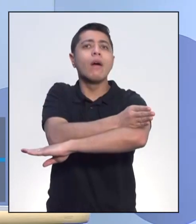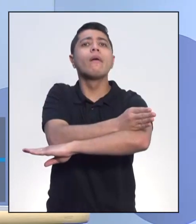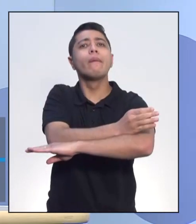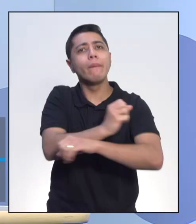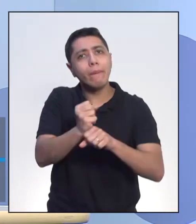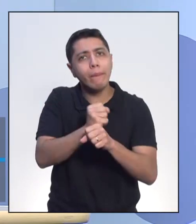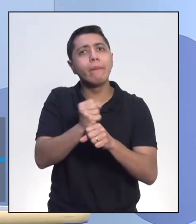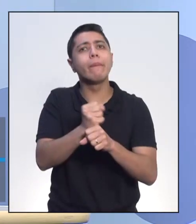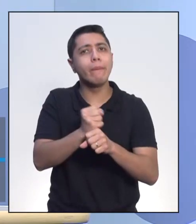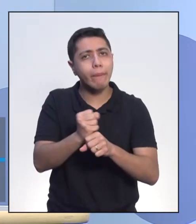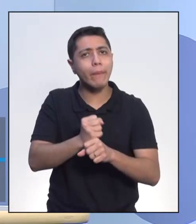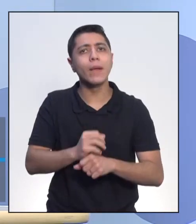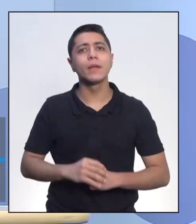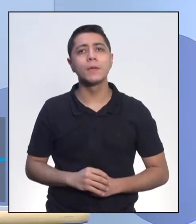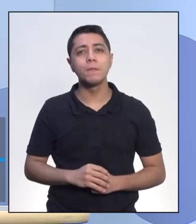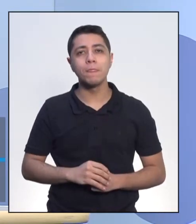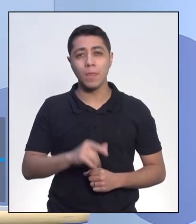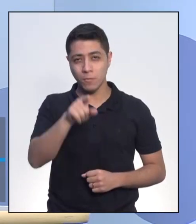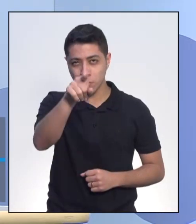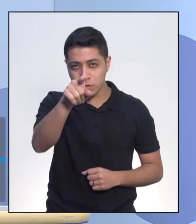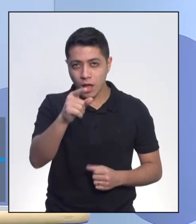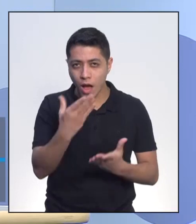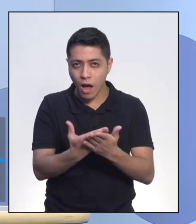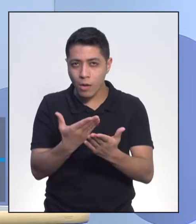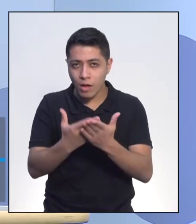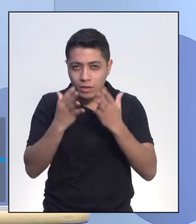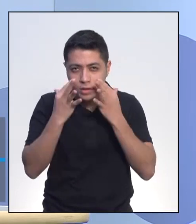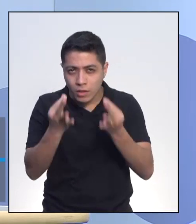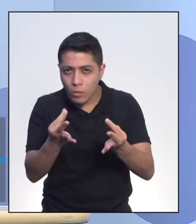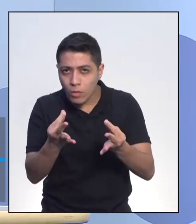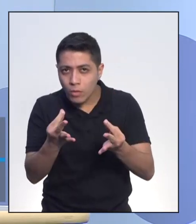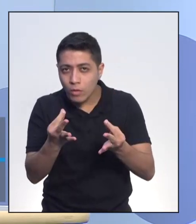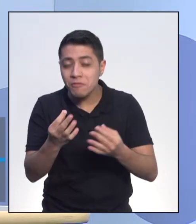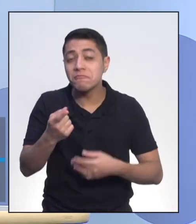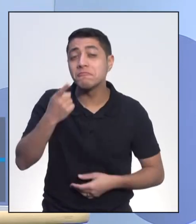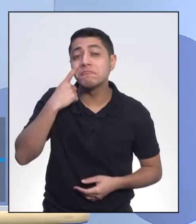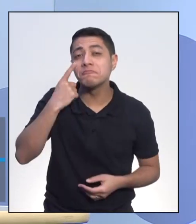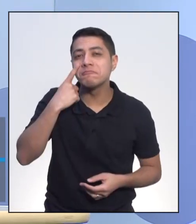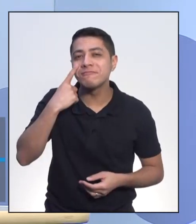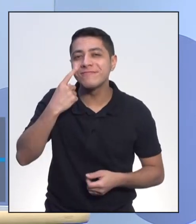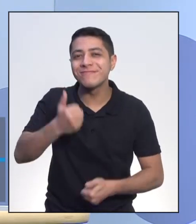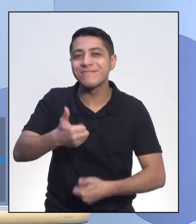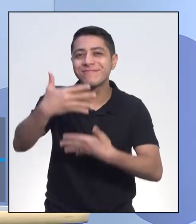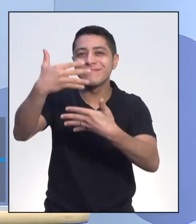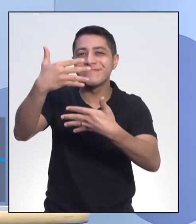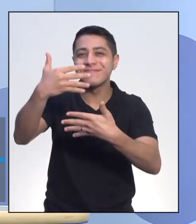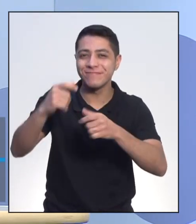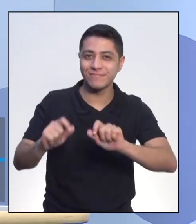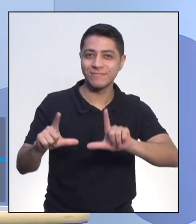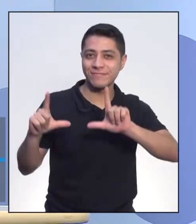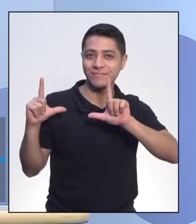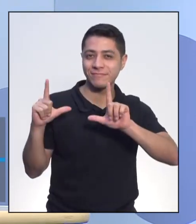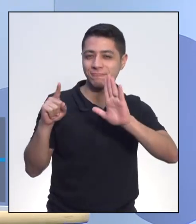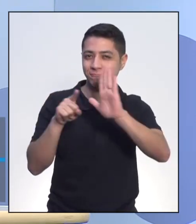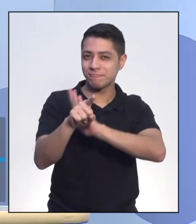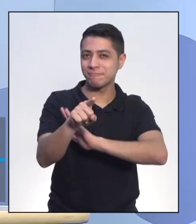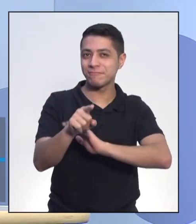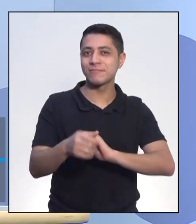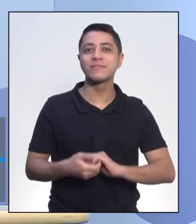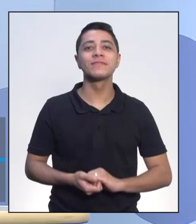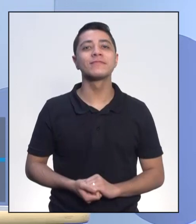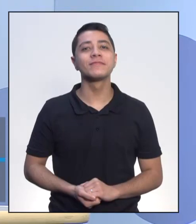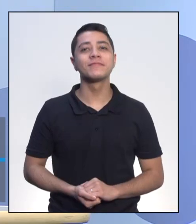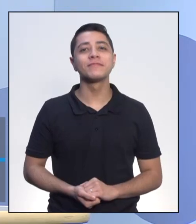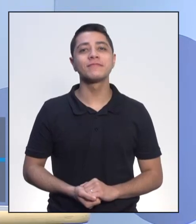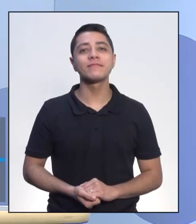aula, claro, por meio de uma atividade via chat. Então, vamos colocar na tela para vocês aí a questão,